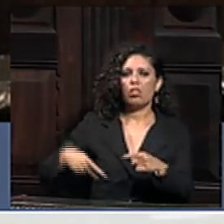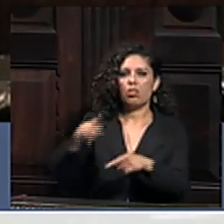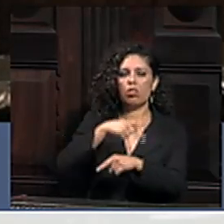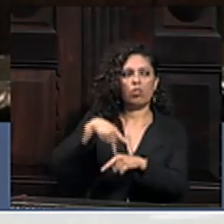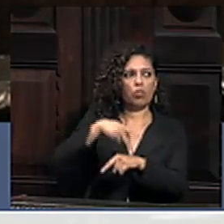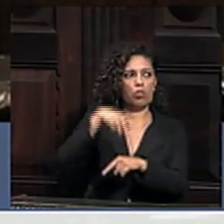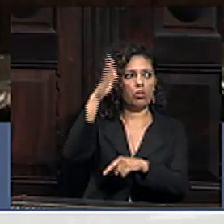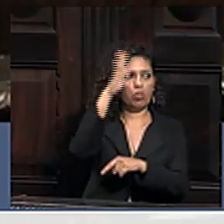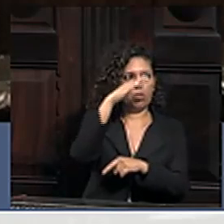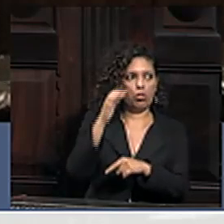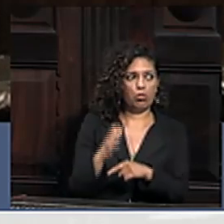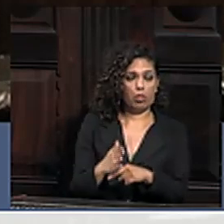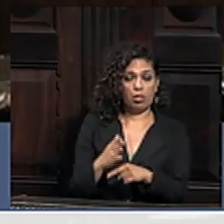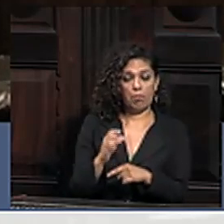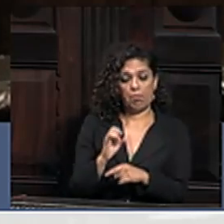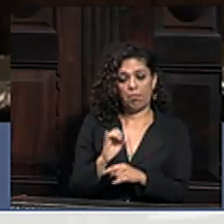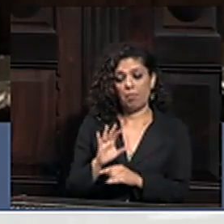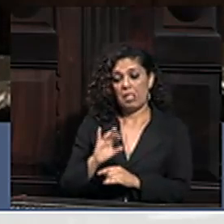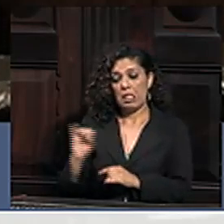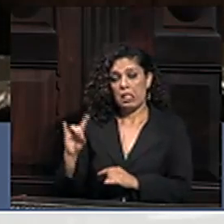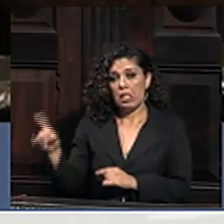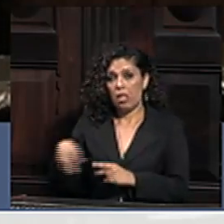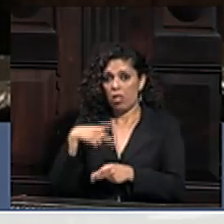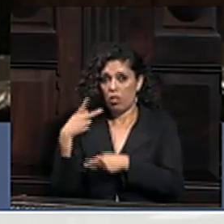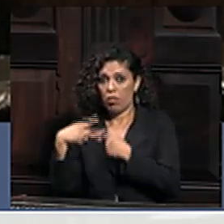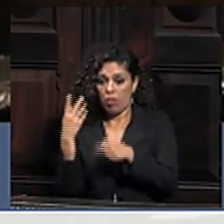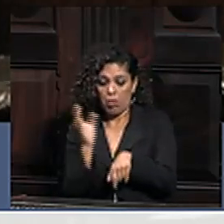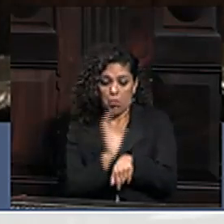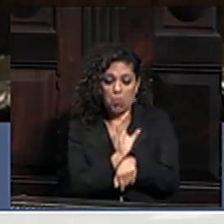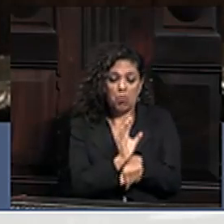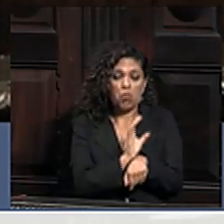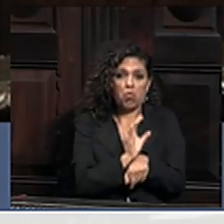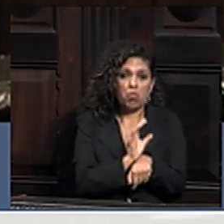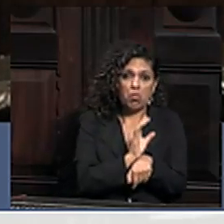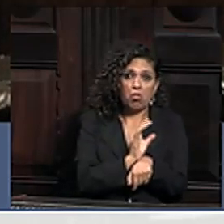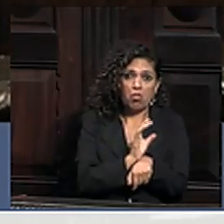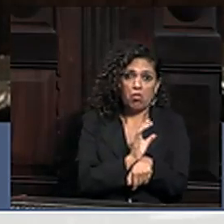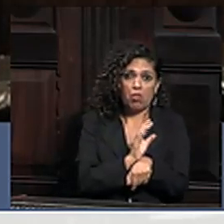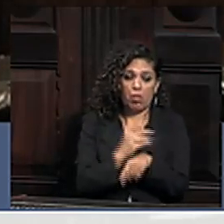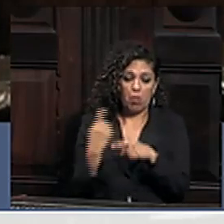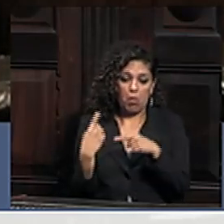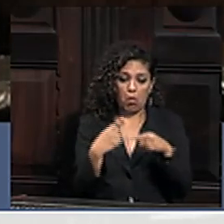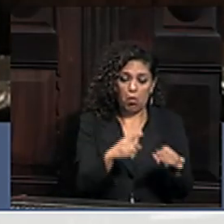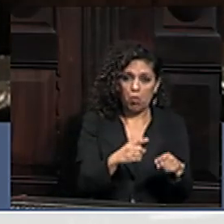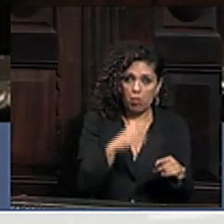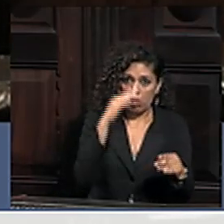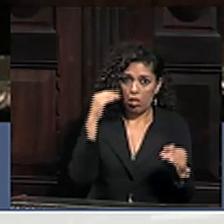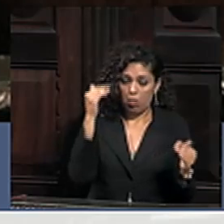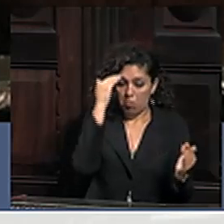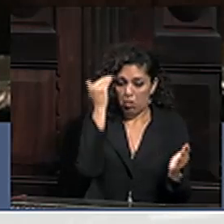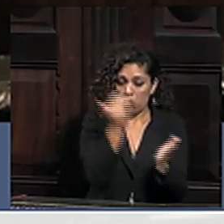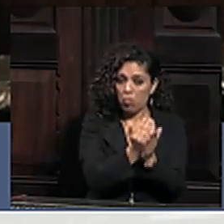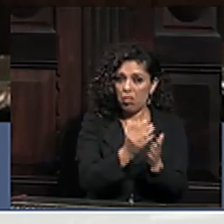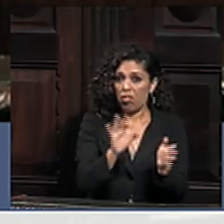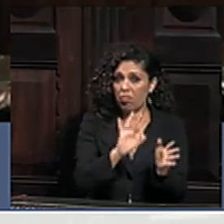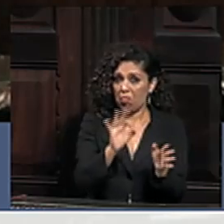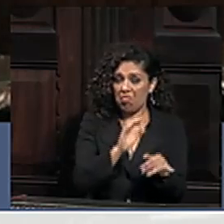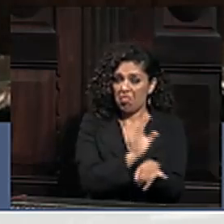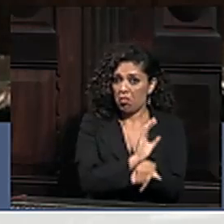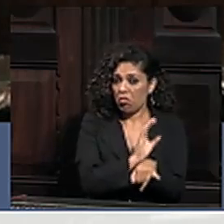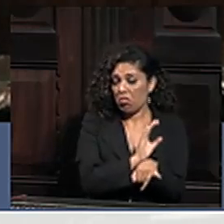é passar por cima da Constituição e da lei, não sei mais o que é isso. E isso não lhe